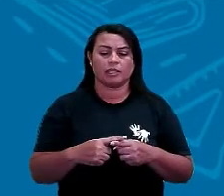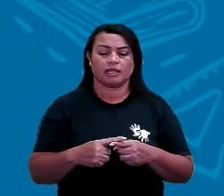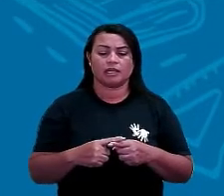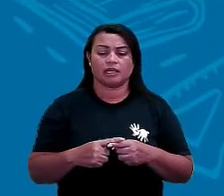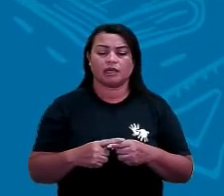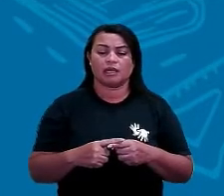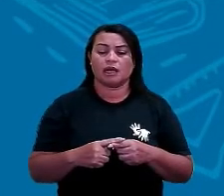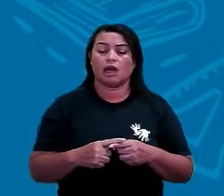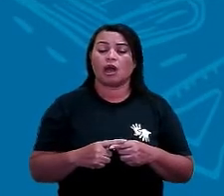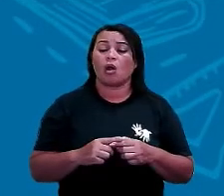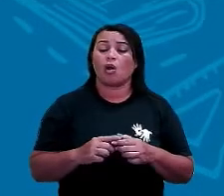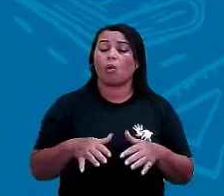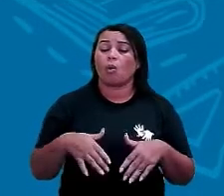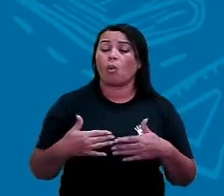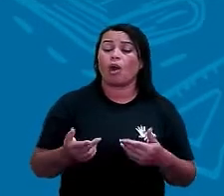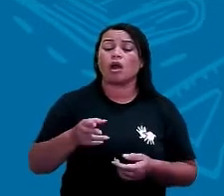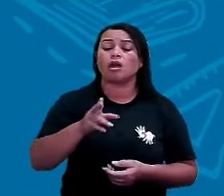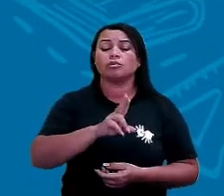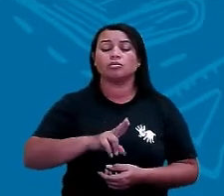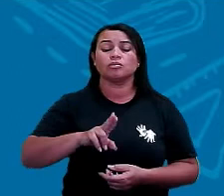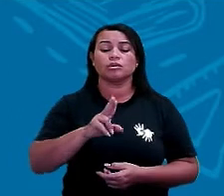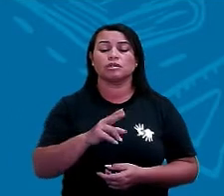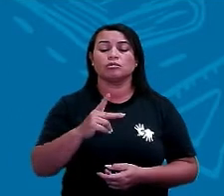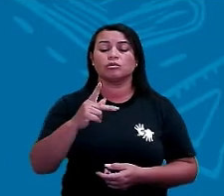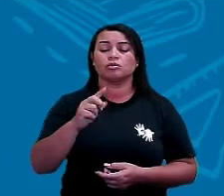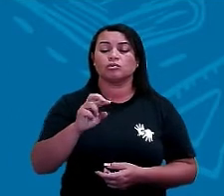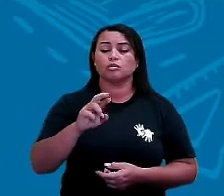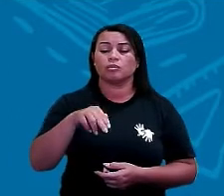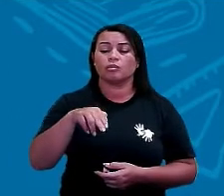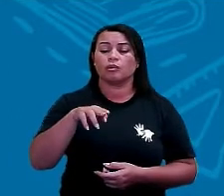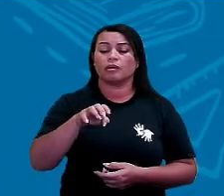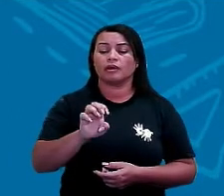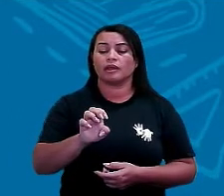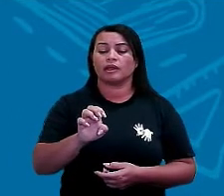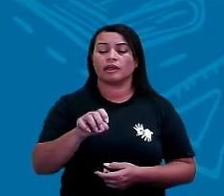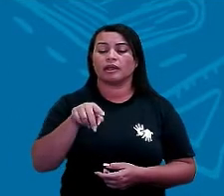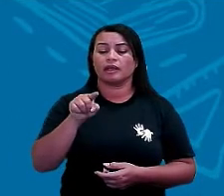Quando usamos porquê junto com acento?